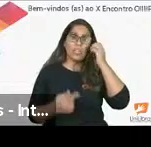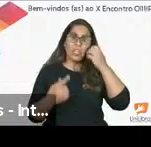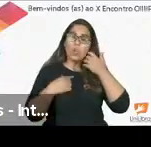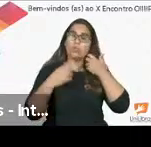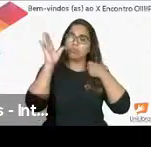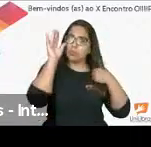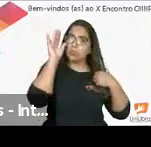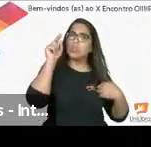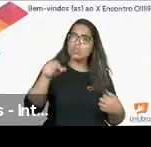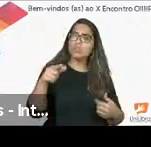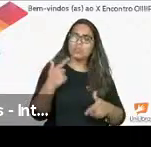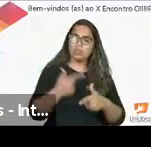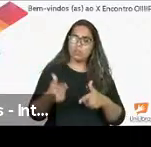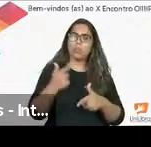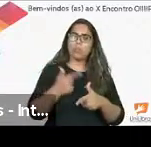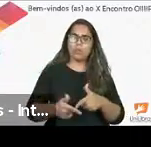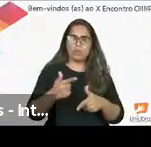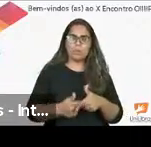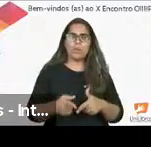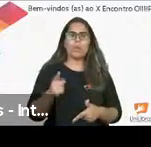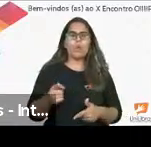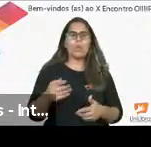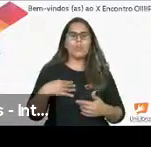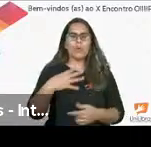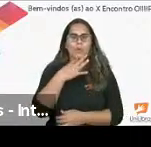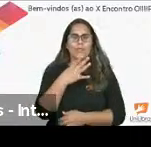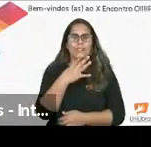com esse problema quando eu conheci,